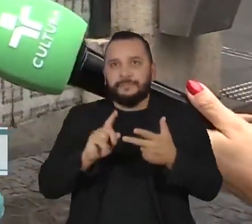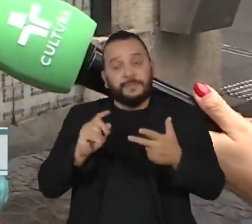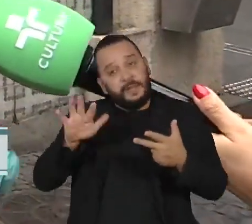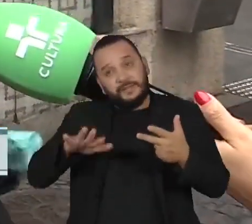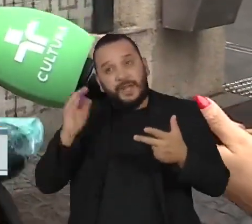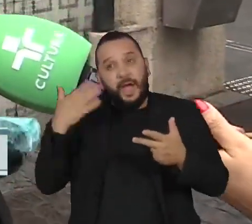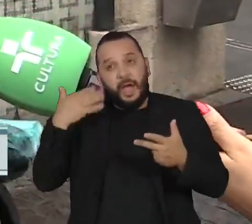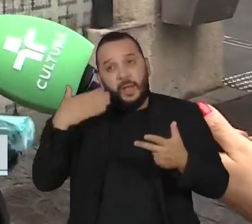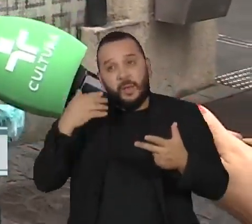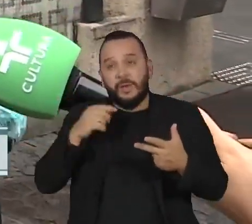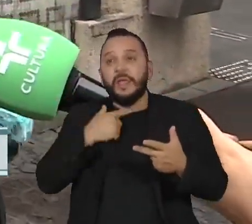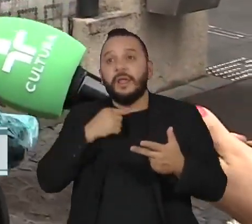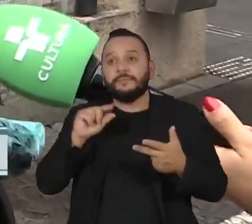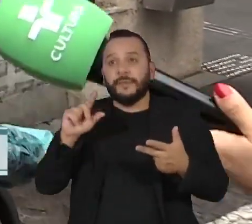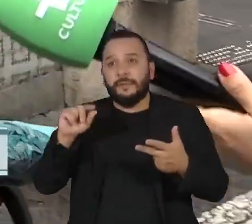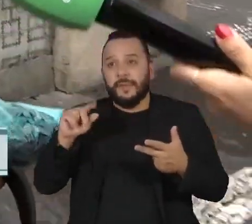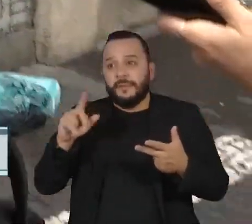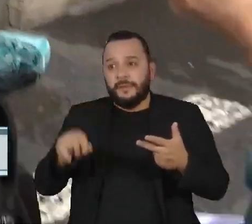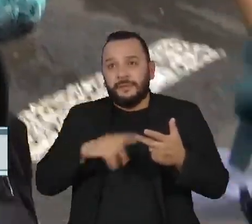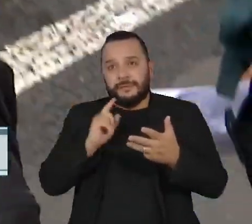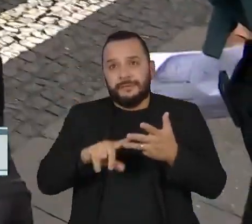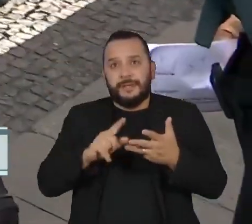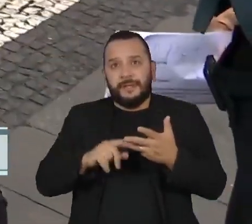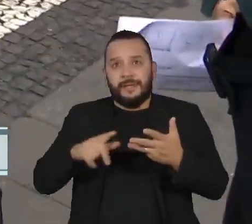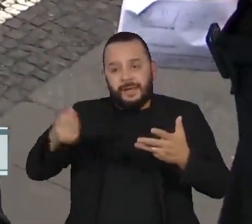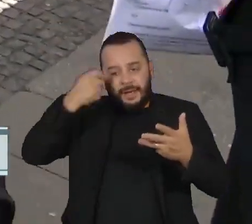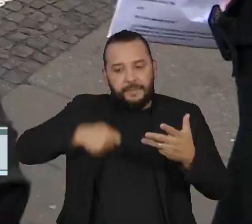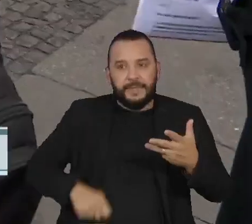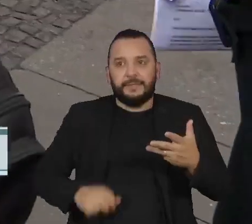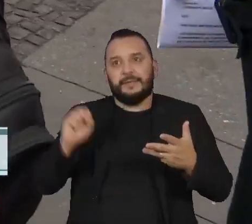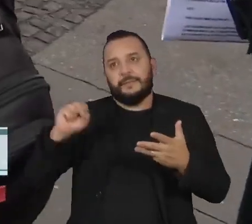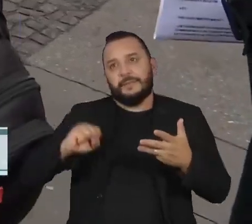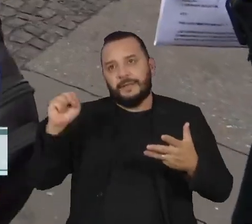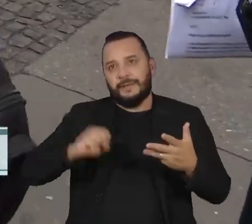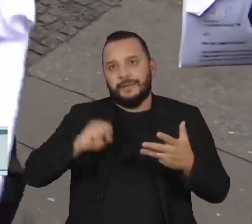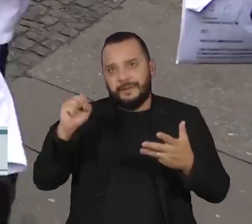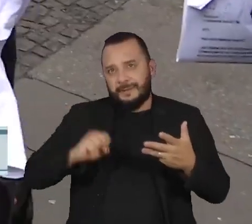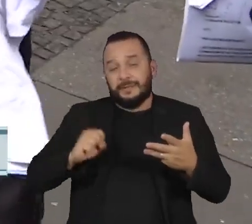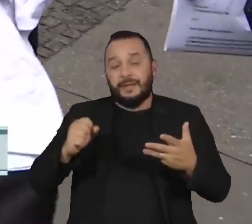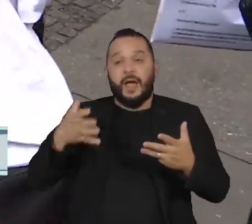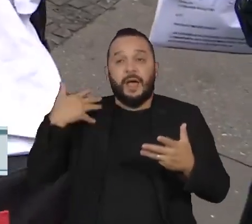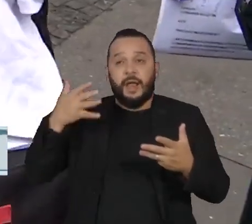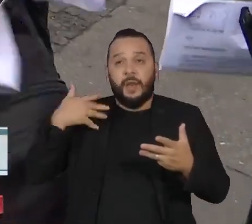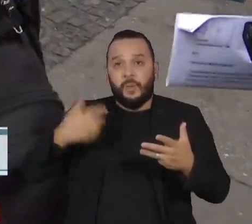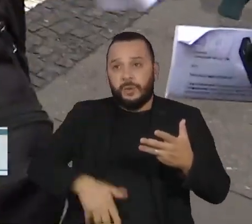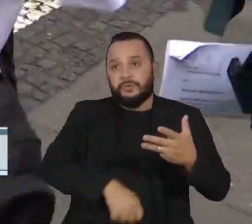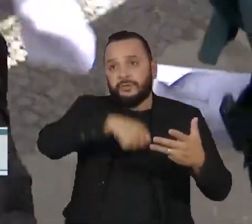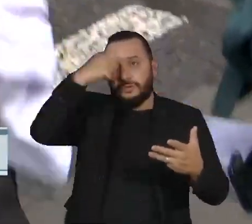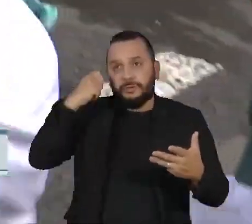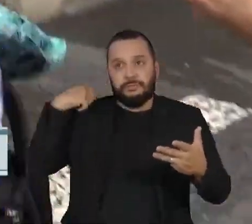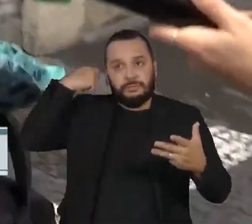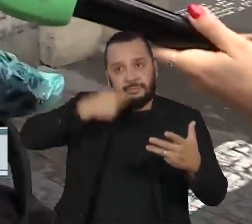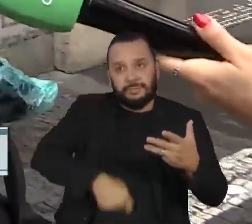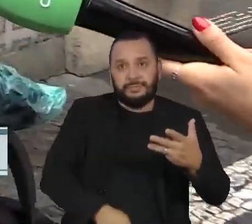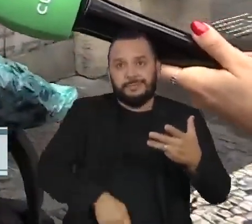vezes esquenta, né? Dá sede. Aí tem a camisa da empresa, né? Quando esquenta, eu tiro essa e coloco